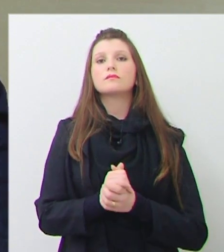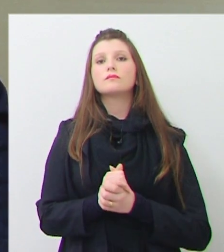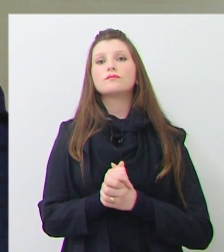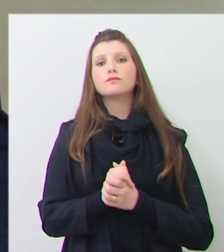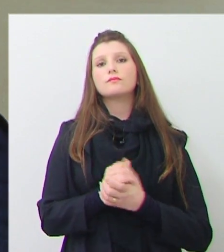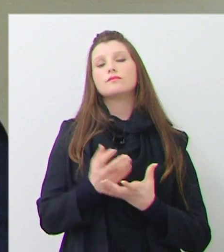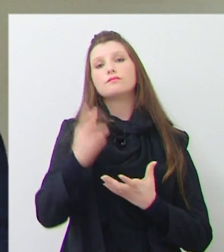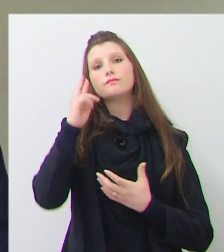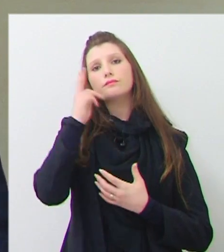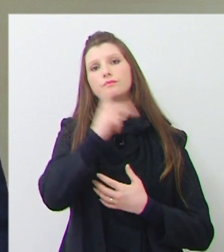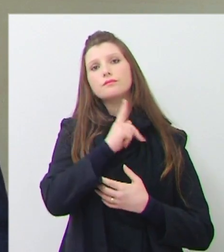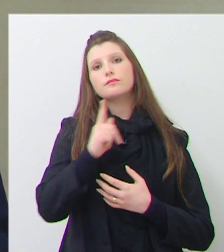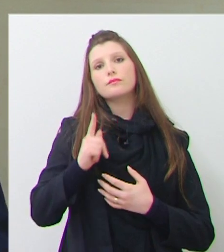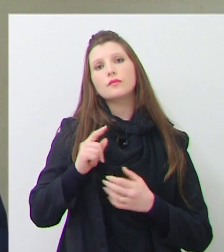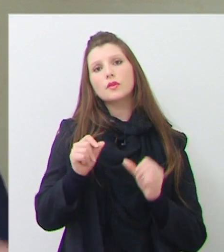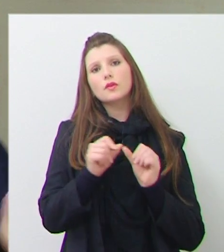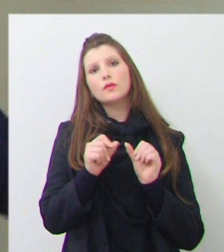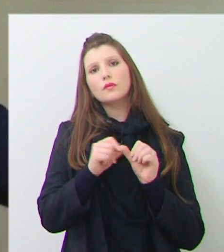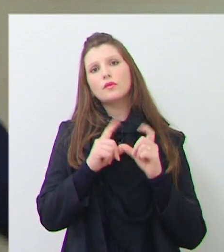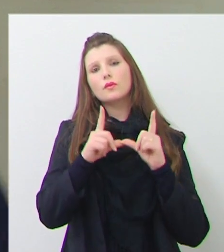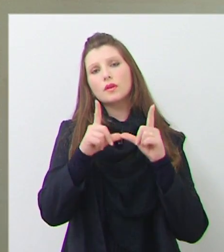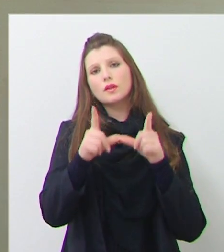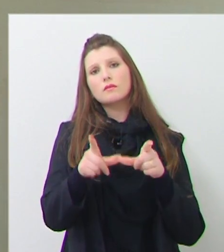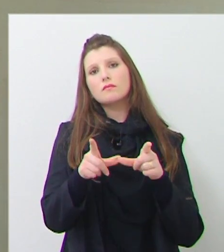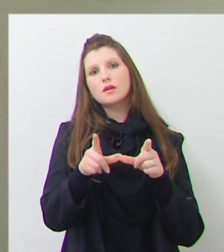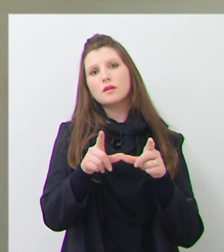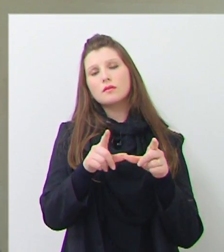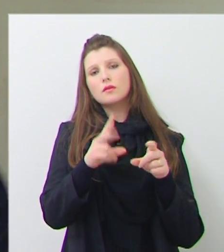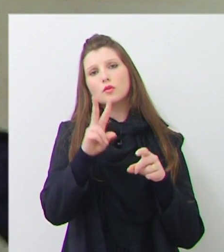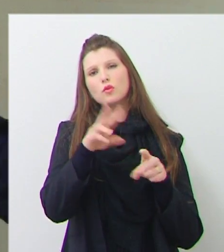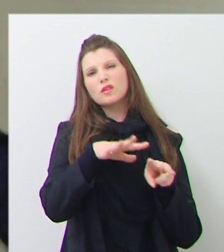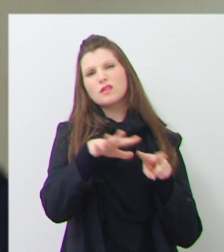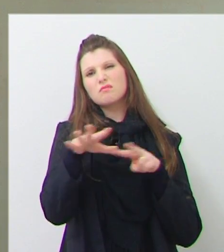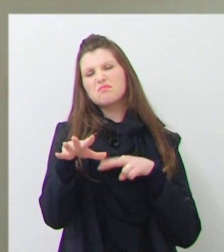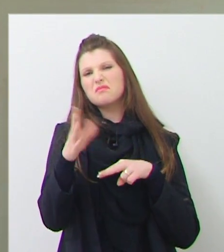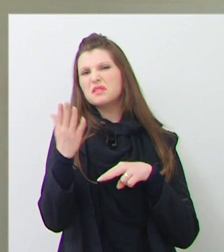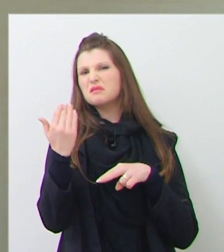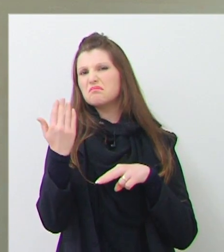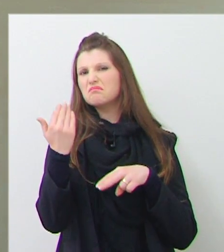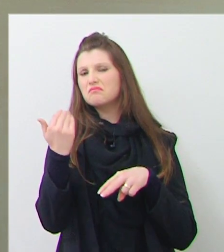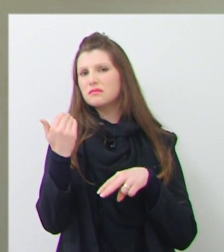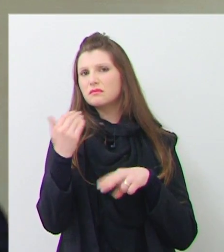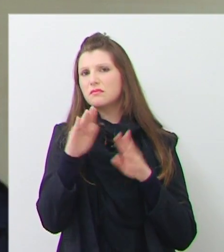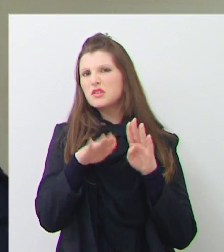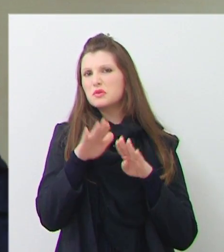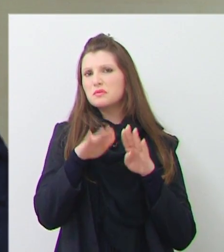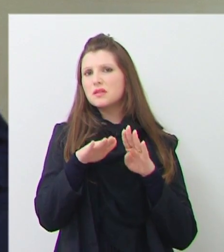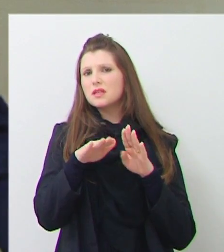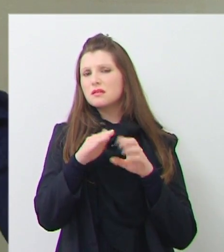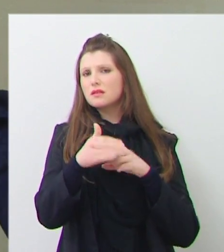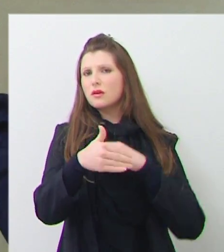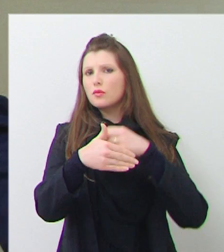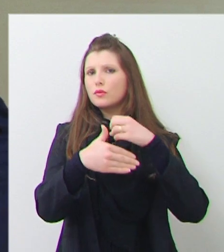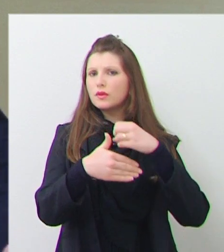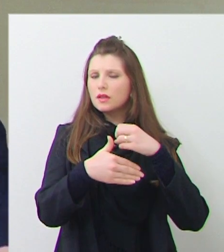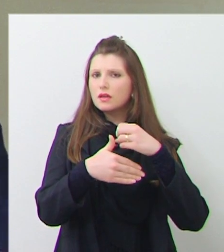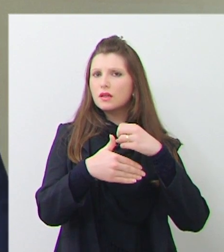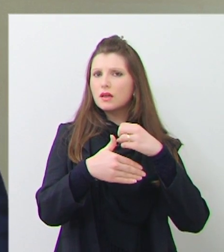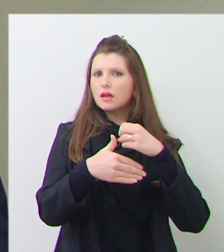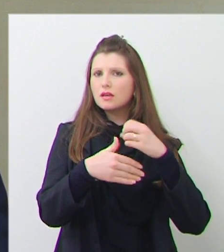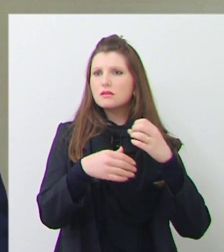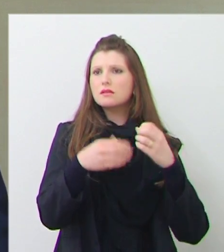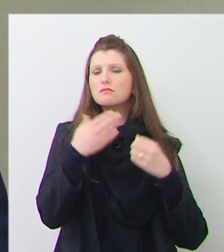presidente, eu fiz um requerimento há umas duas semanas atrás, três semanas atrás, da Unesc, fiz um requerimento